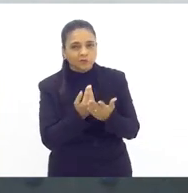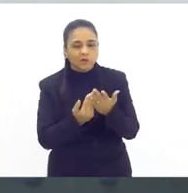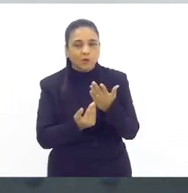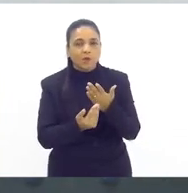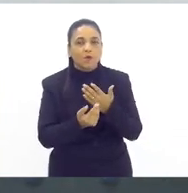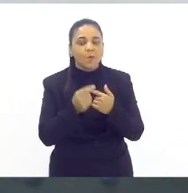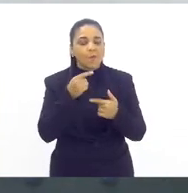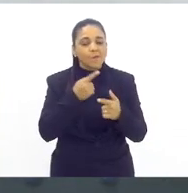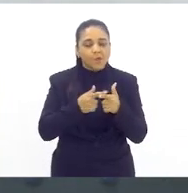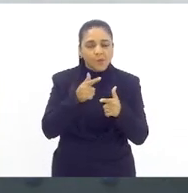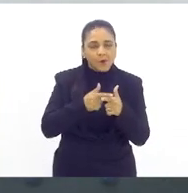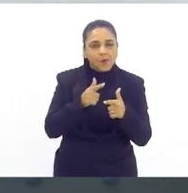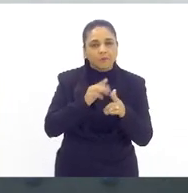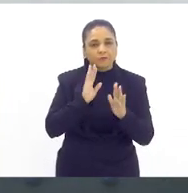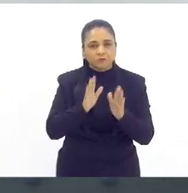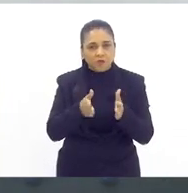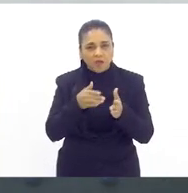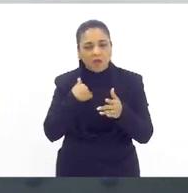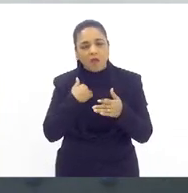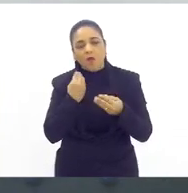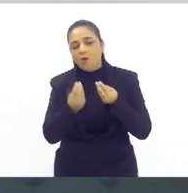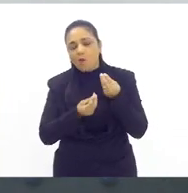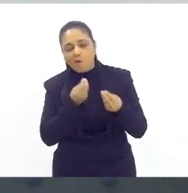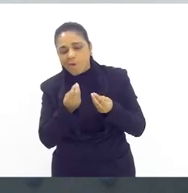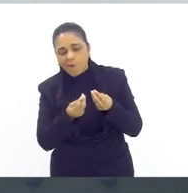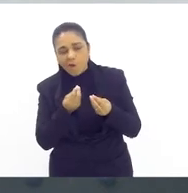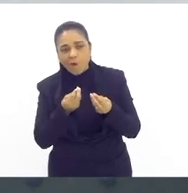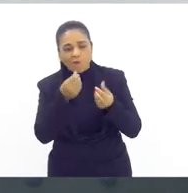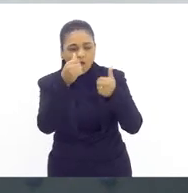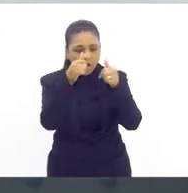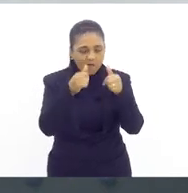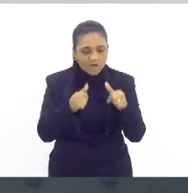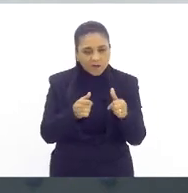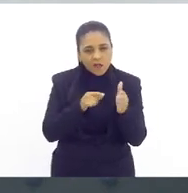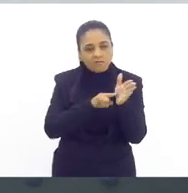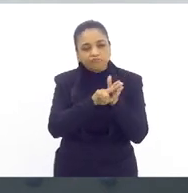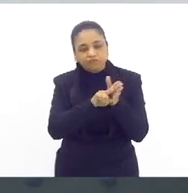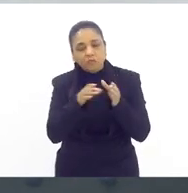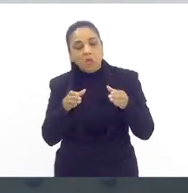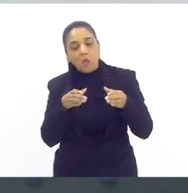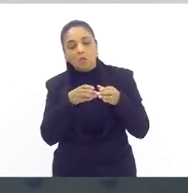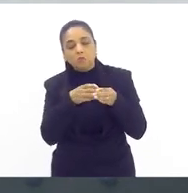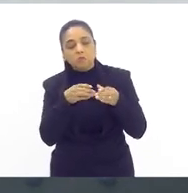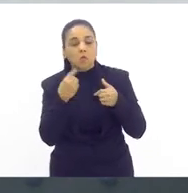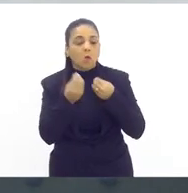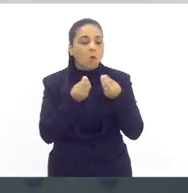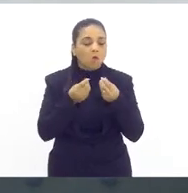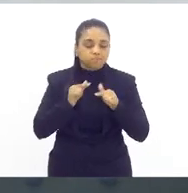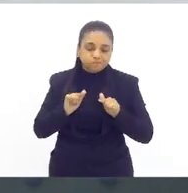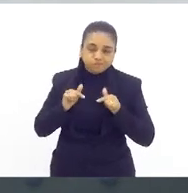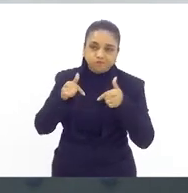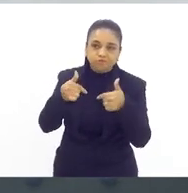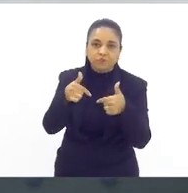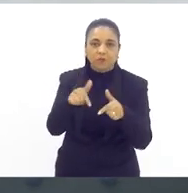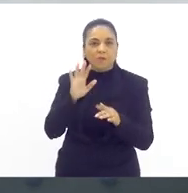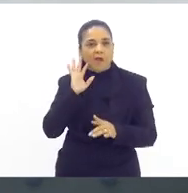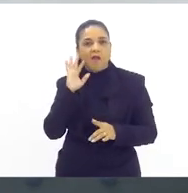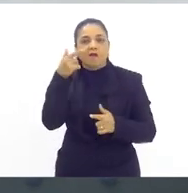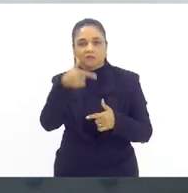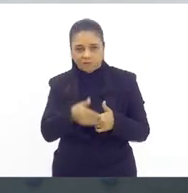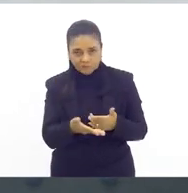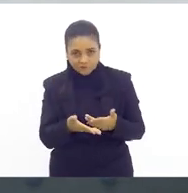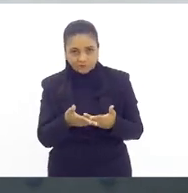saber né que a altura que está e como a comissão pode atuar para resolver então aqui hoje